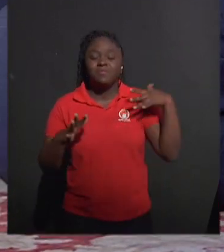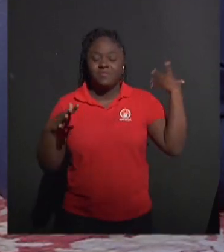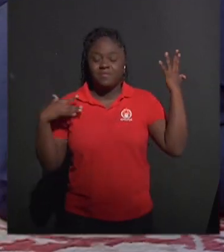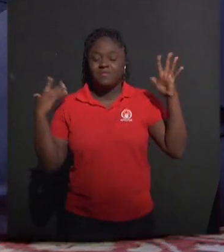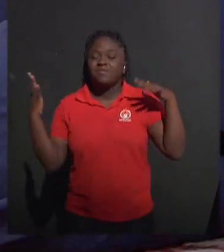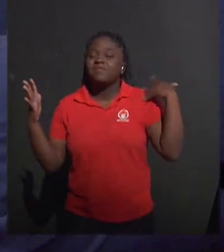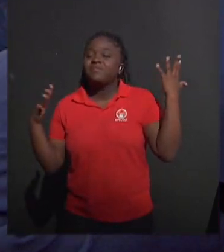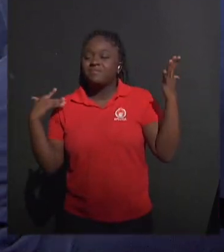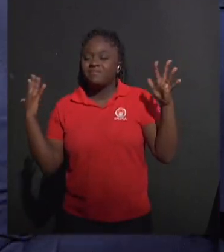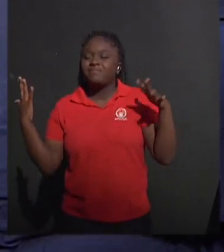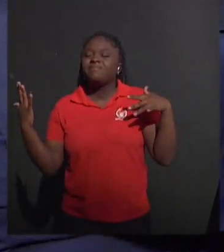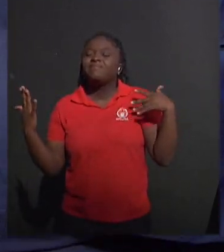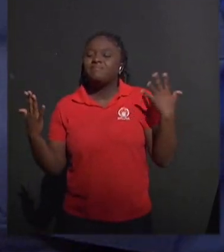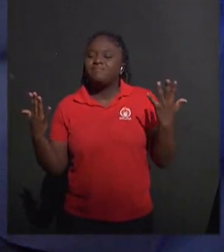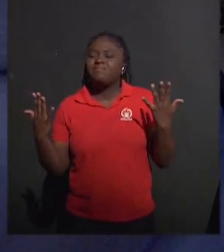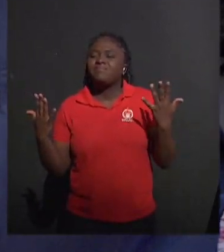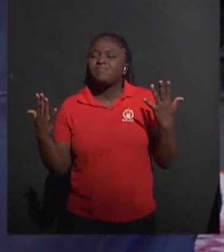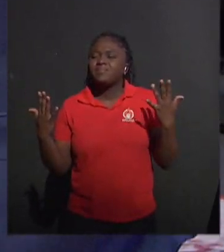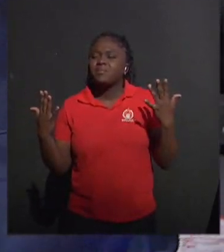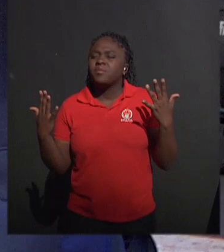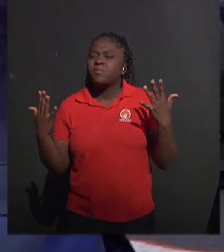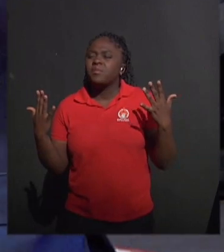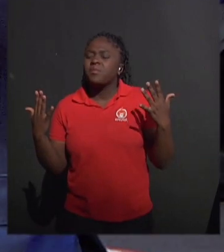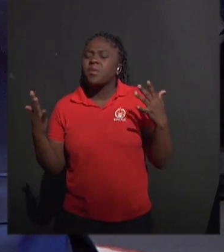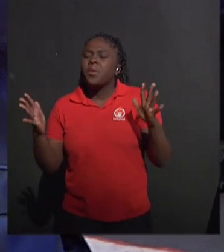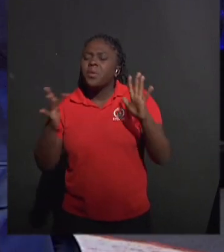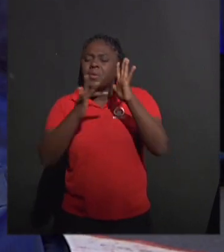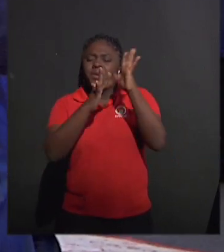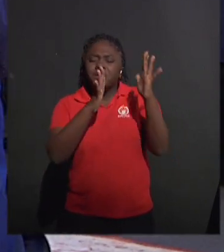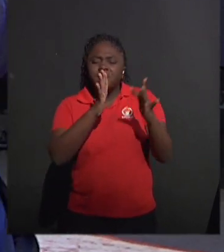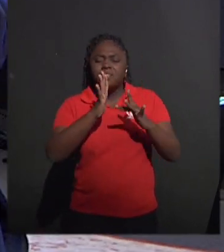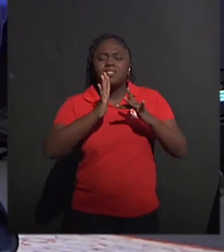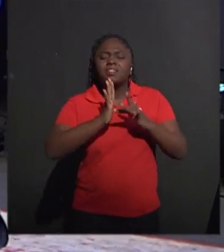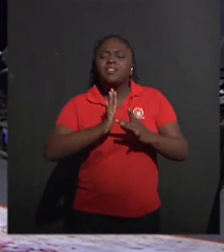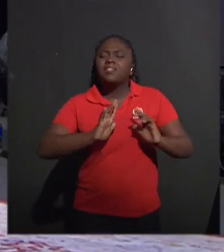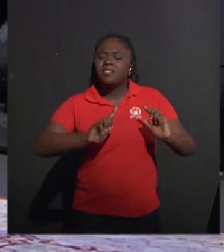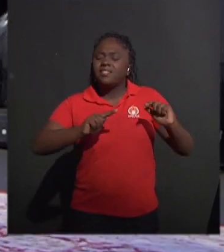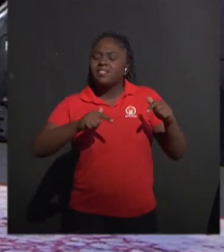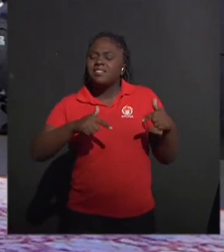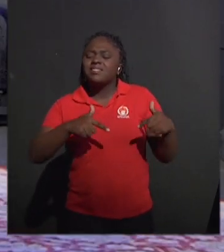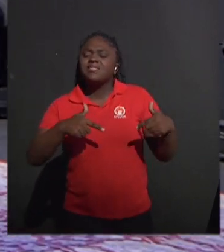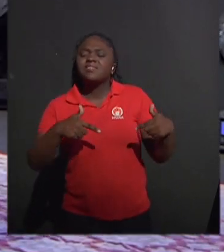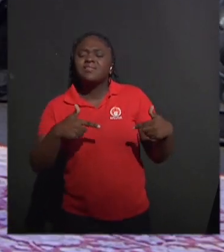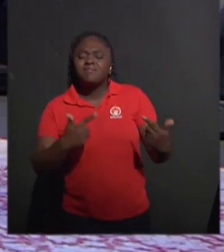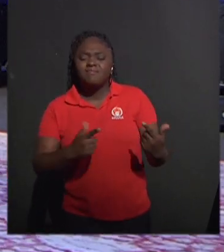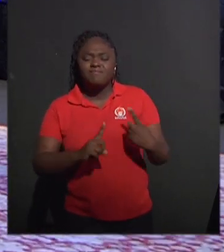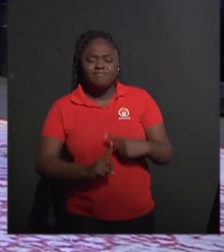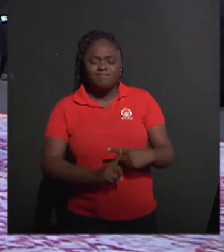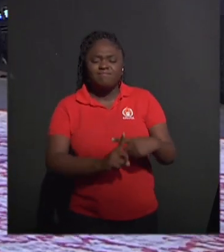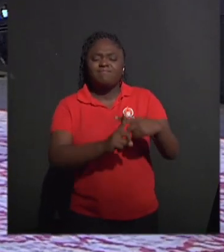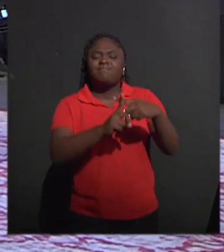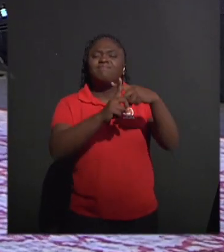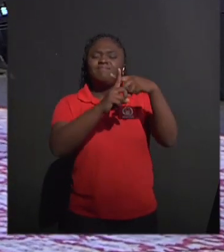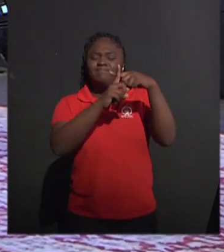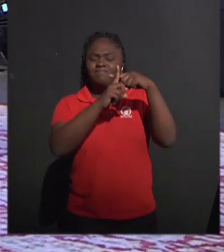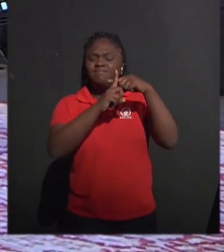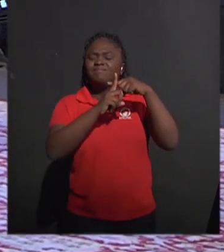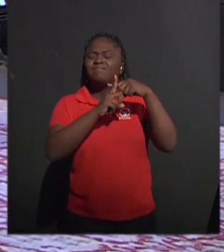Tudo aquilo que o seu filho, o teu filho, Jesus, realizou ali na cruz.